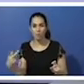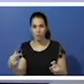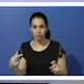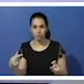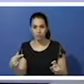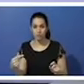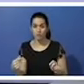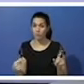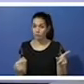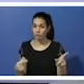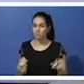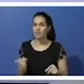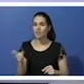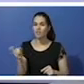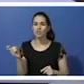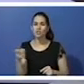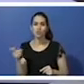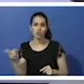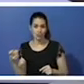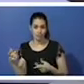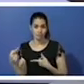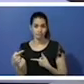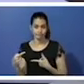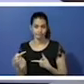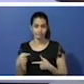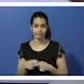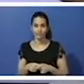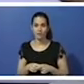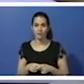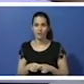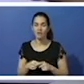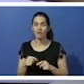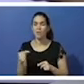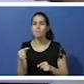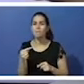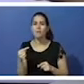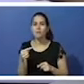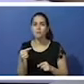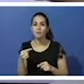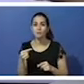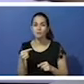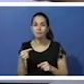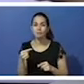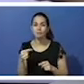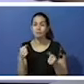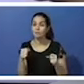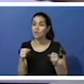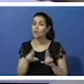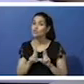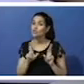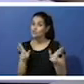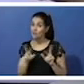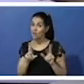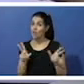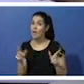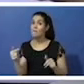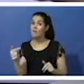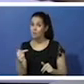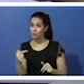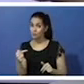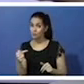Esse x² e esse 4 aqui. Para ser diferença, tem que ser uma conta de menos. Diferença na matemática é conta de